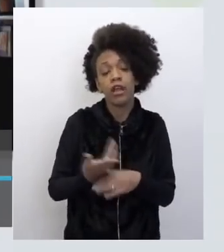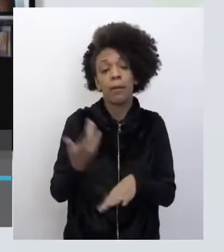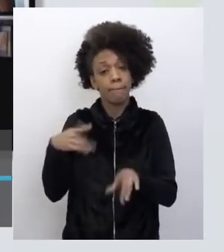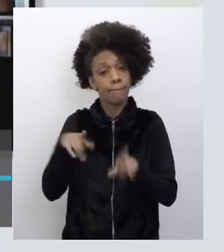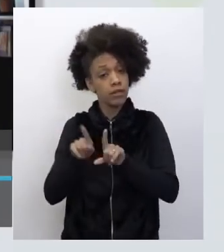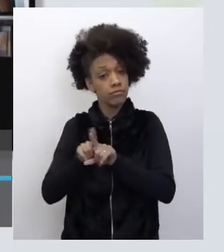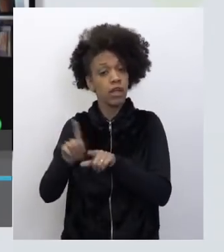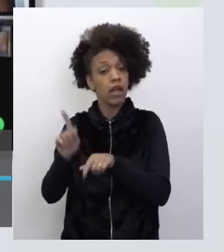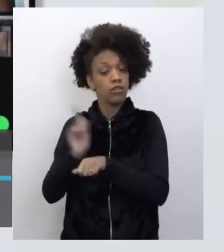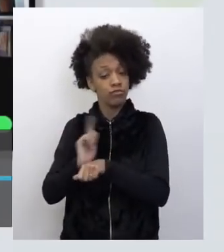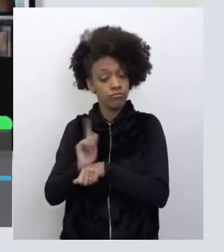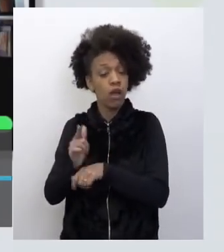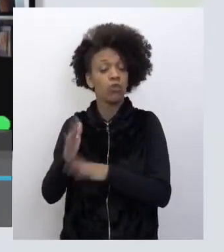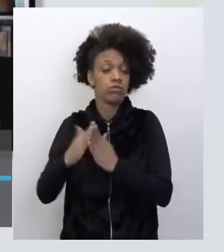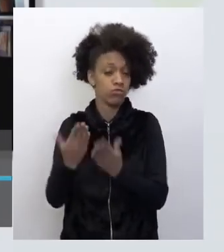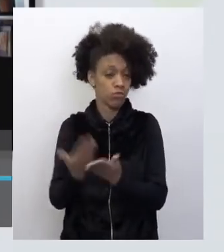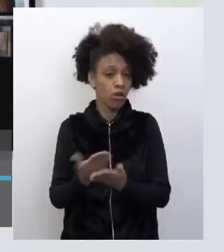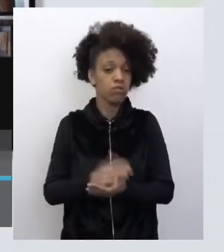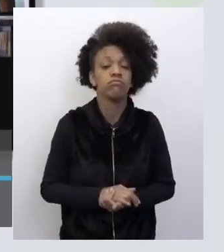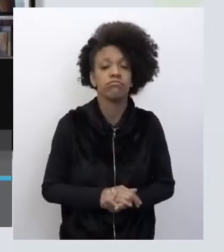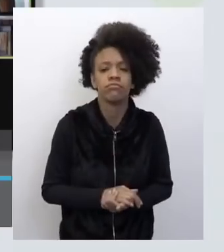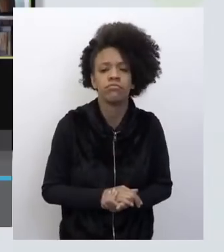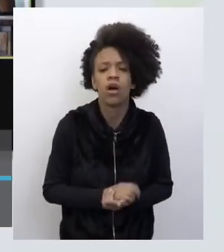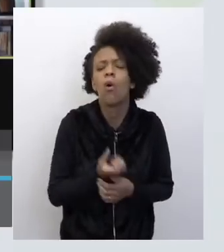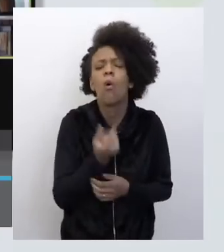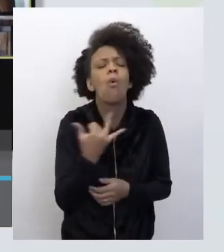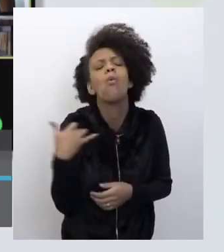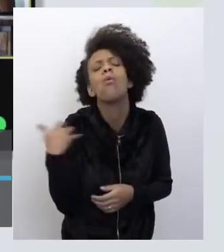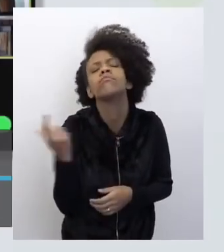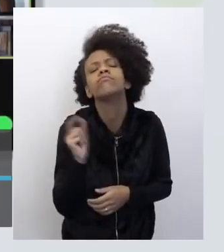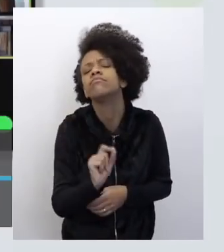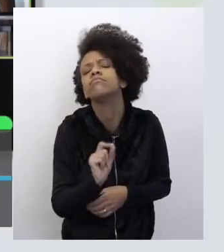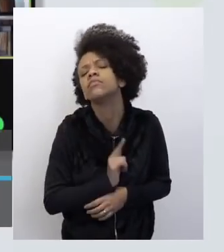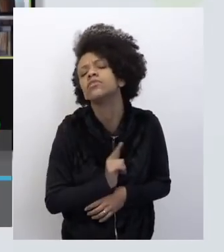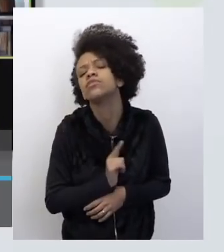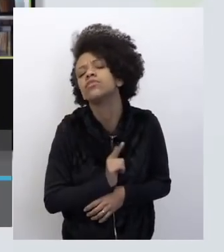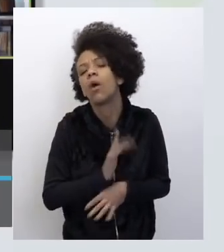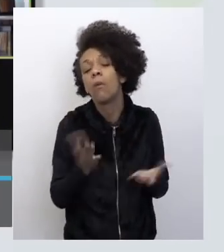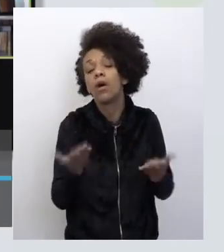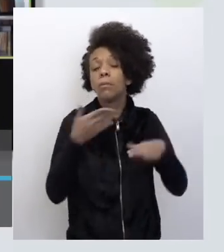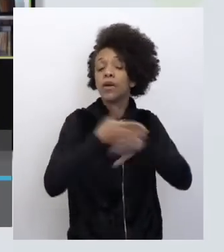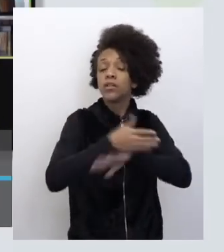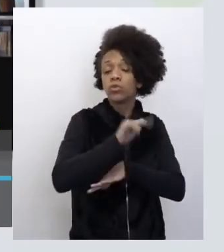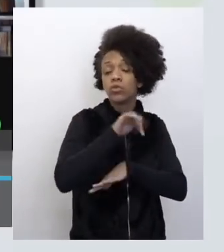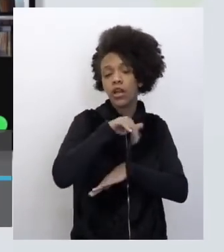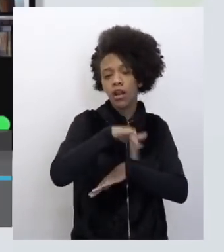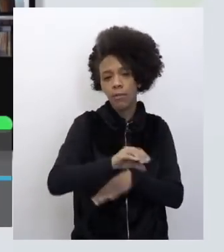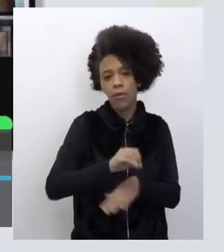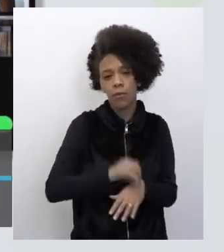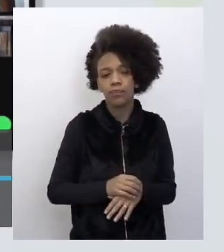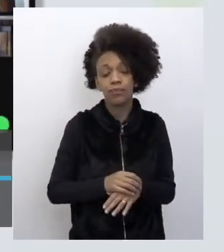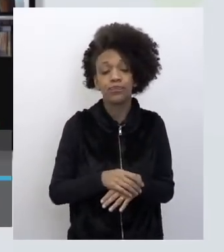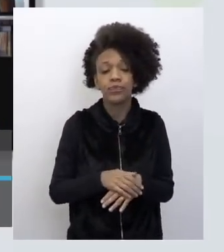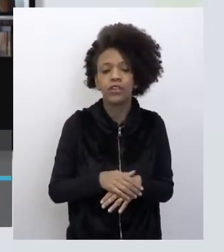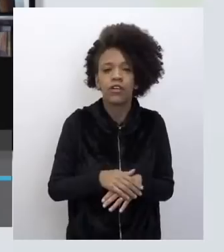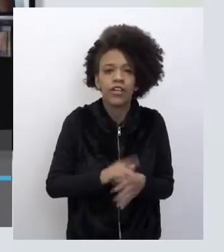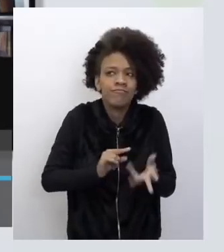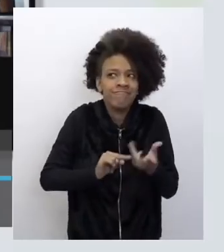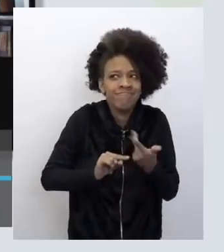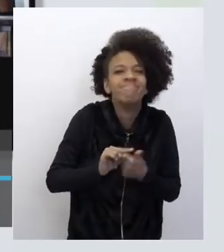colégio. E quantos anos você tinha quando você participou do grêmio? Então eu participei várias